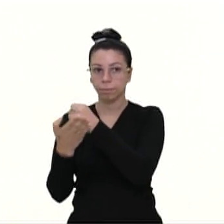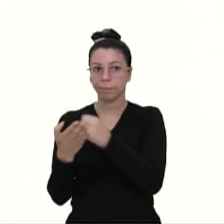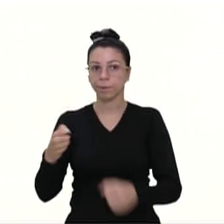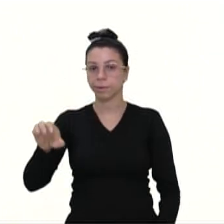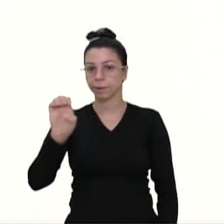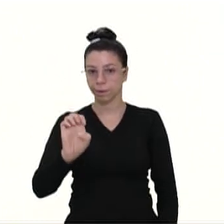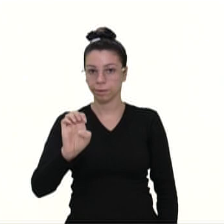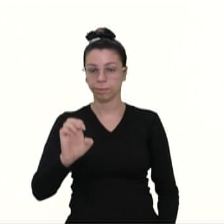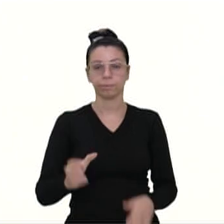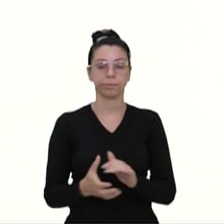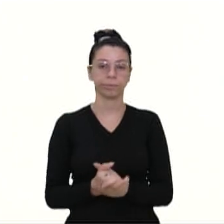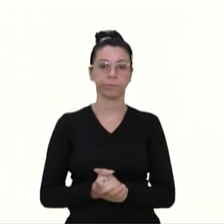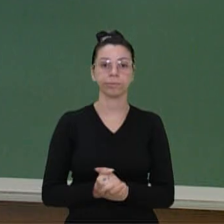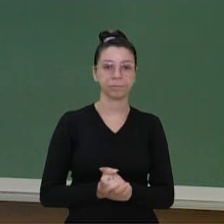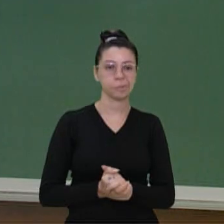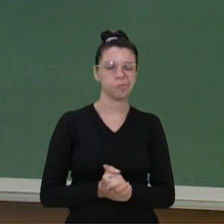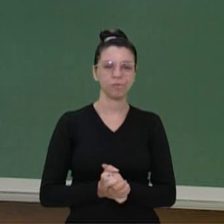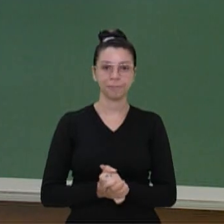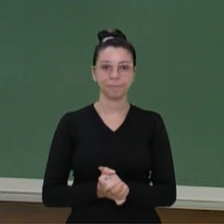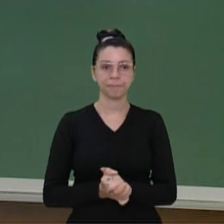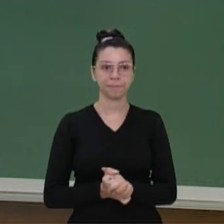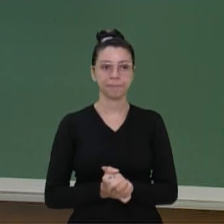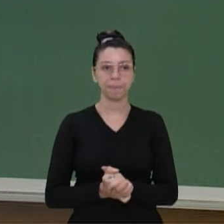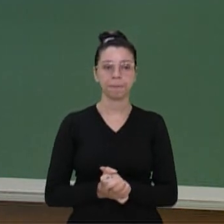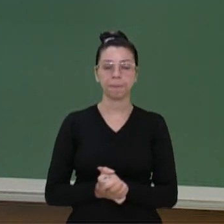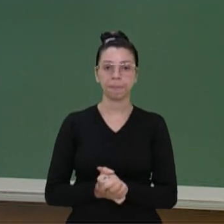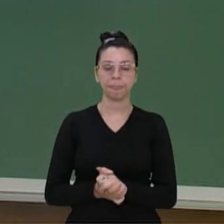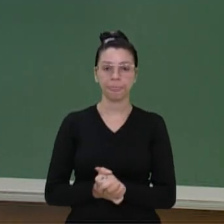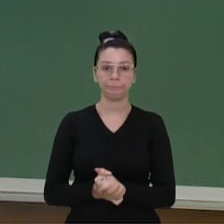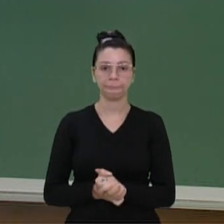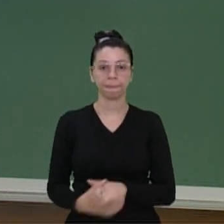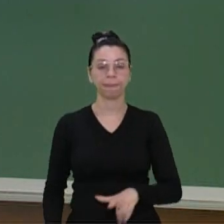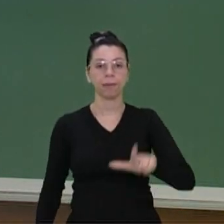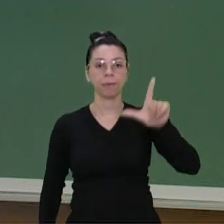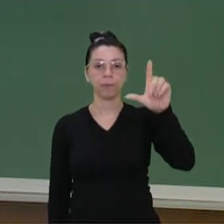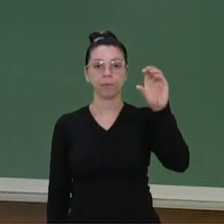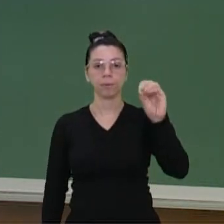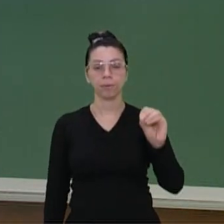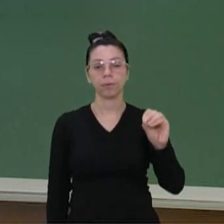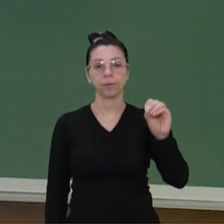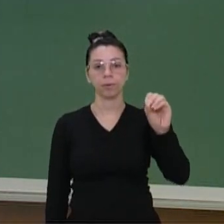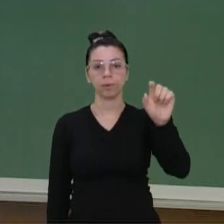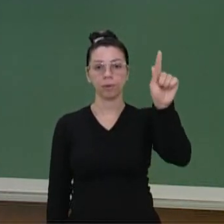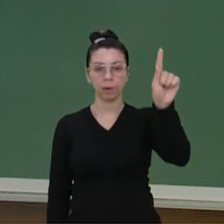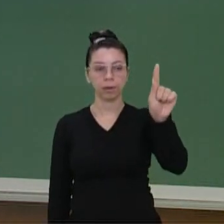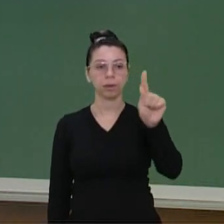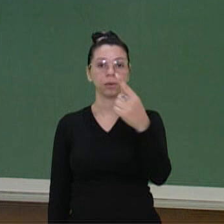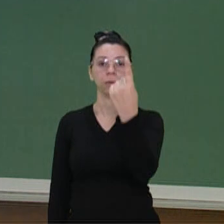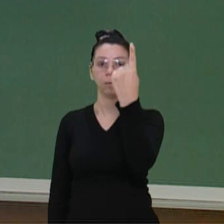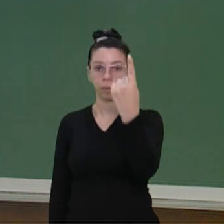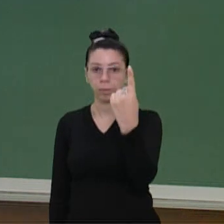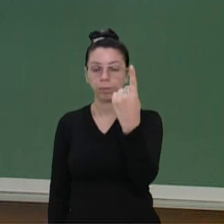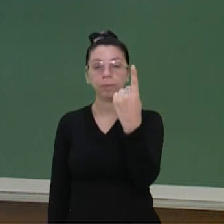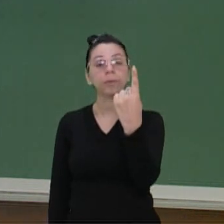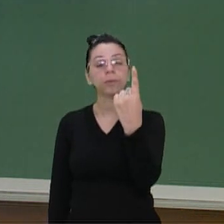especiais dos logaritmos. O primeiro, log de 1, toda vez que o logaritmando é 1, a resposta é